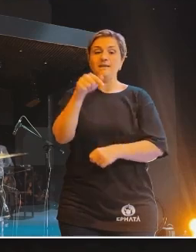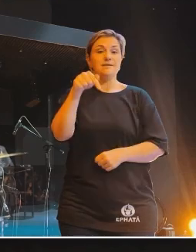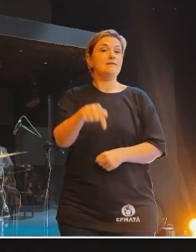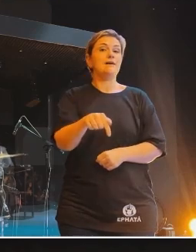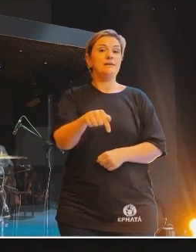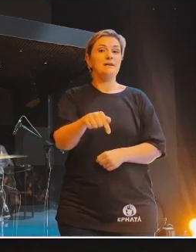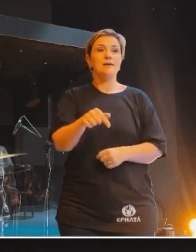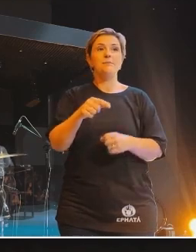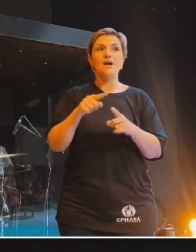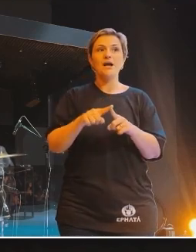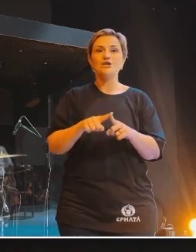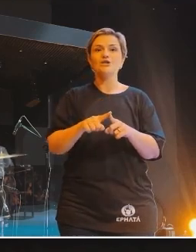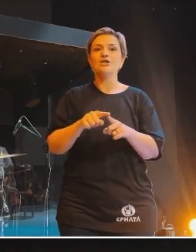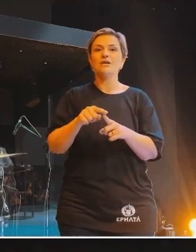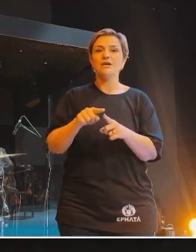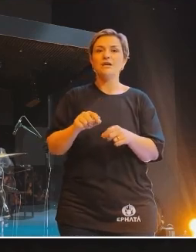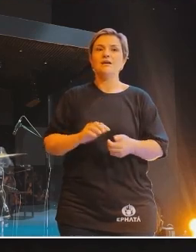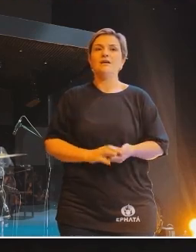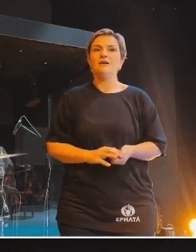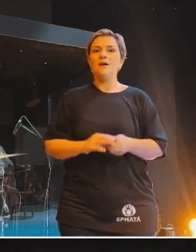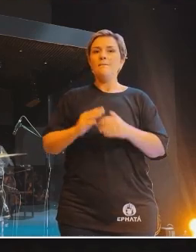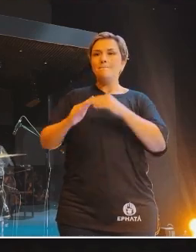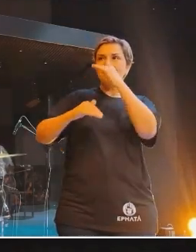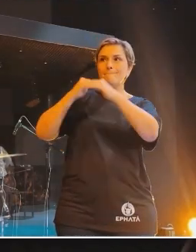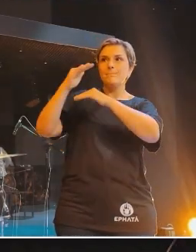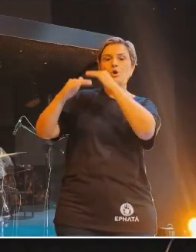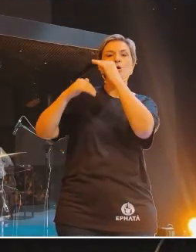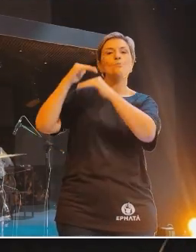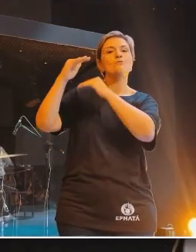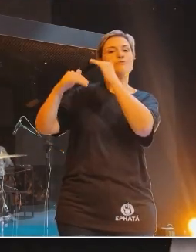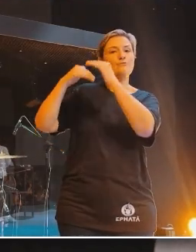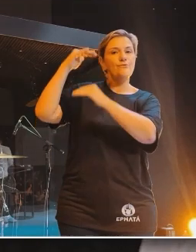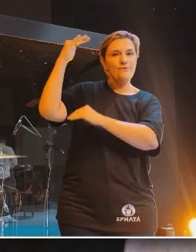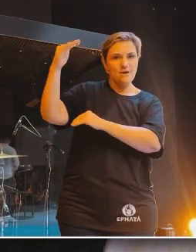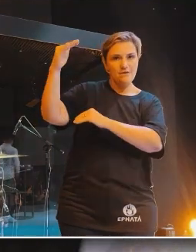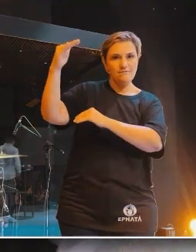aí para te promover.